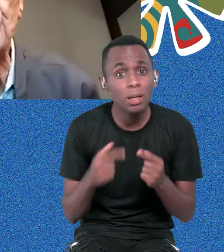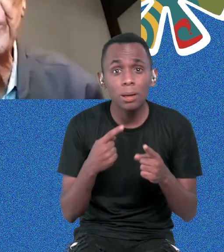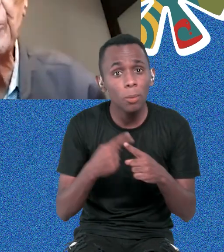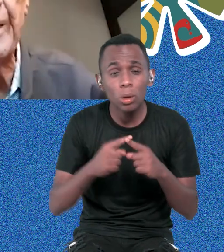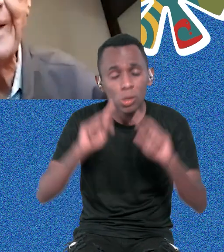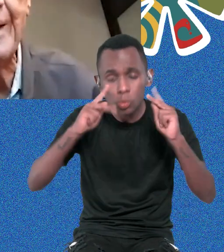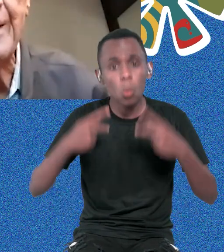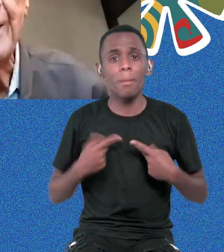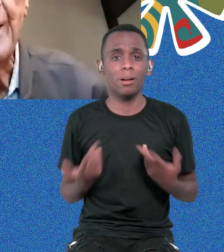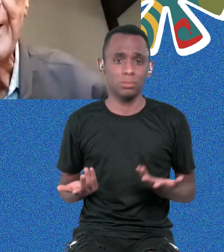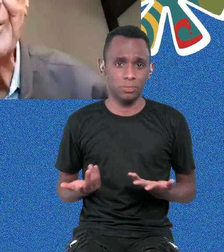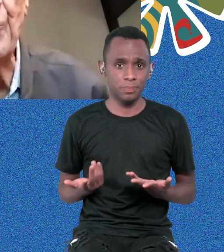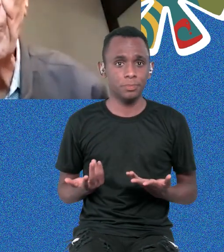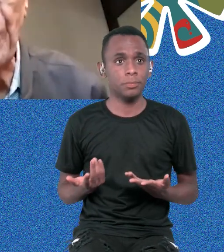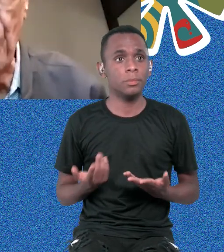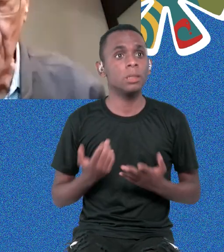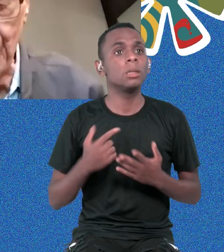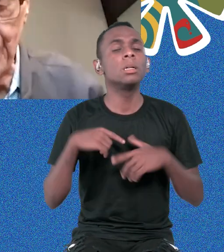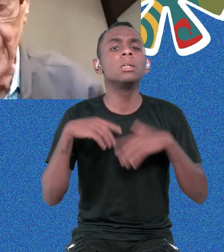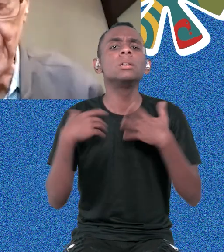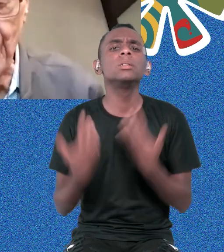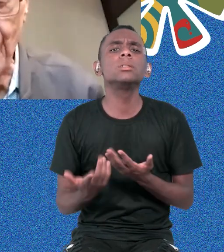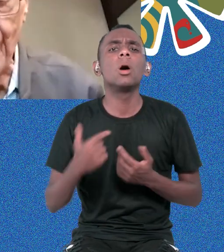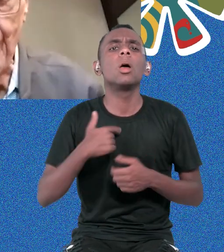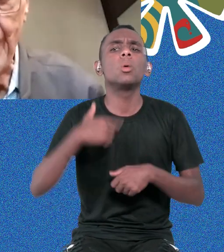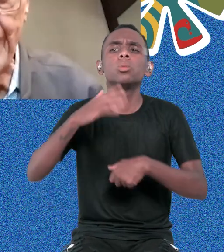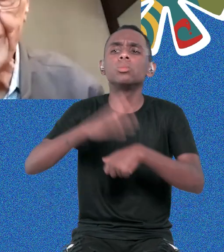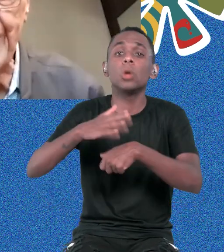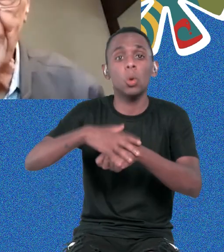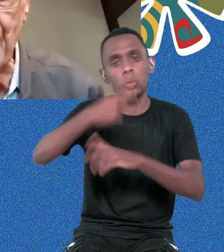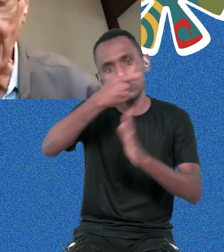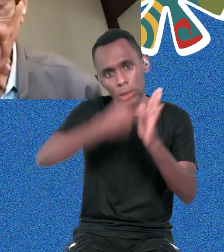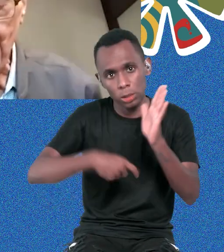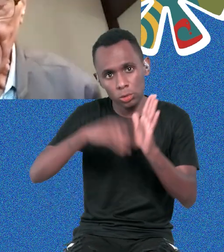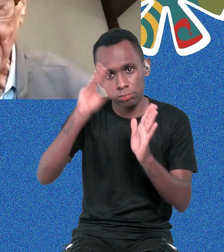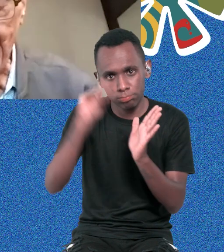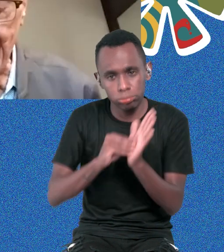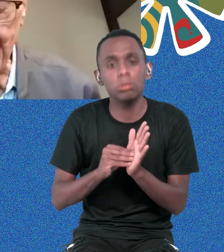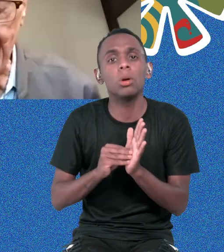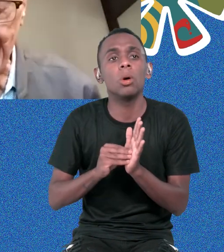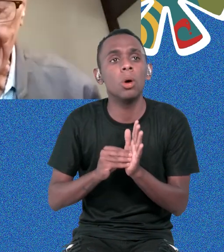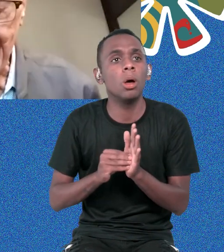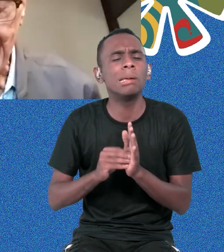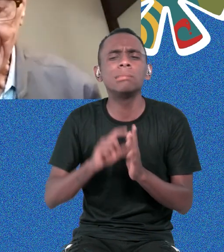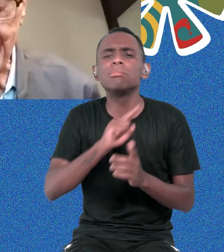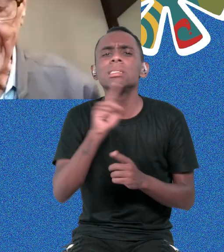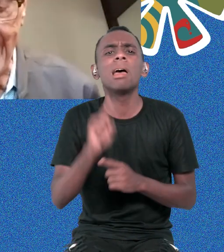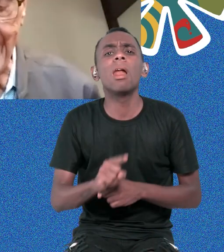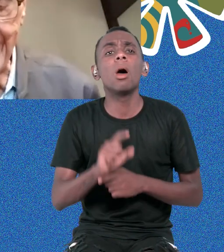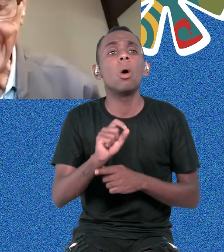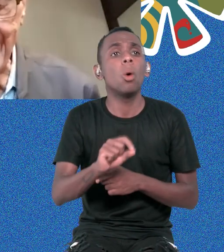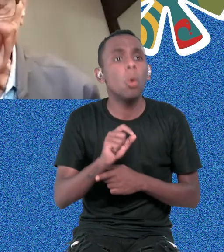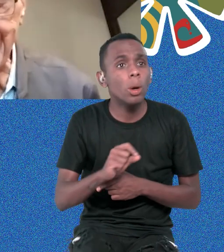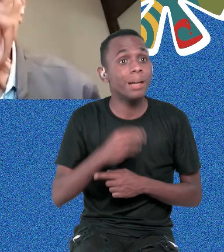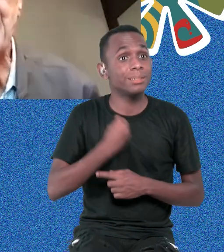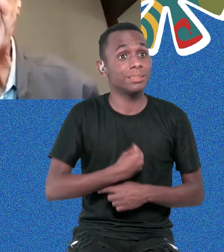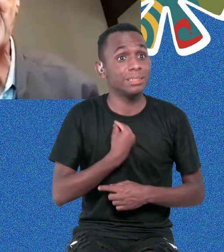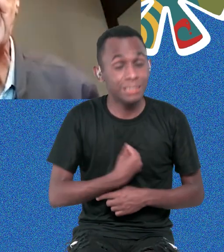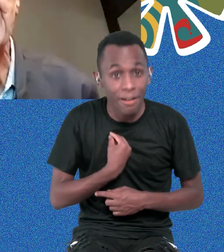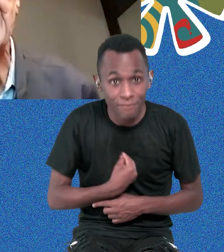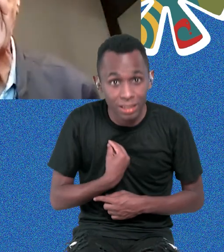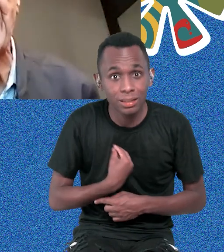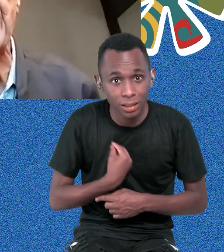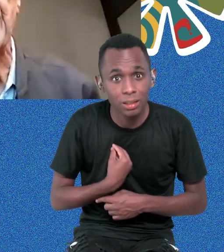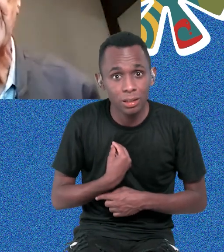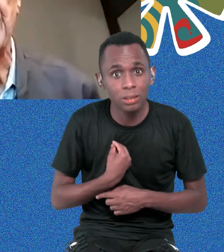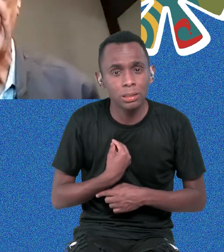são sujeitos de nada. Então, o que eu consisto neste livro é dizer: será que essas